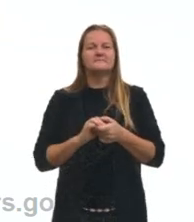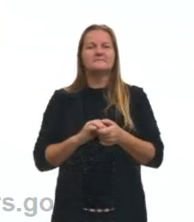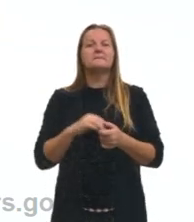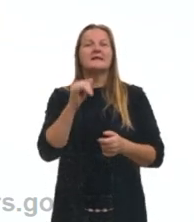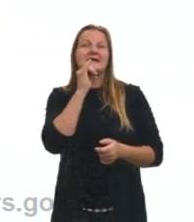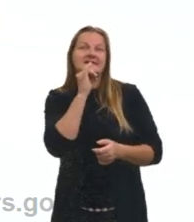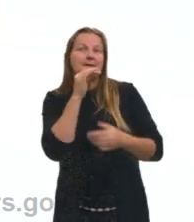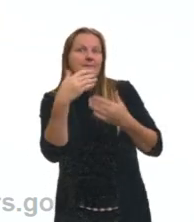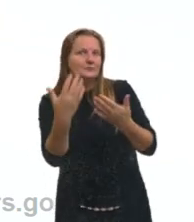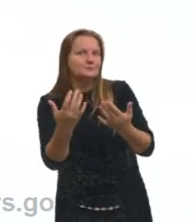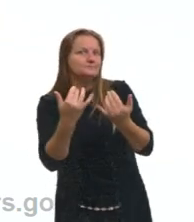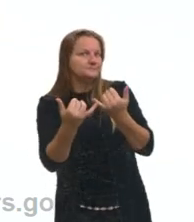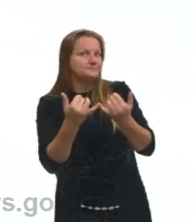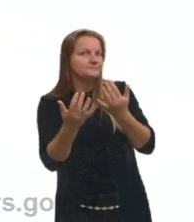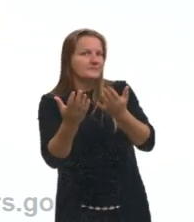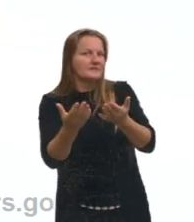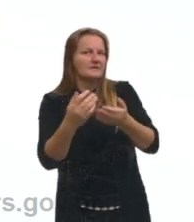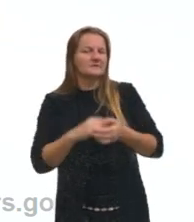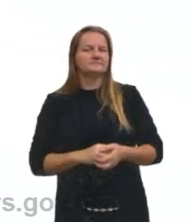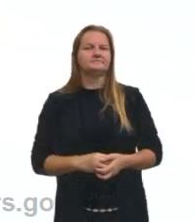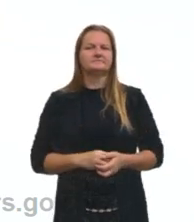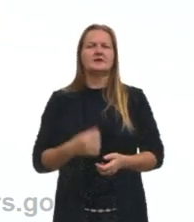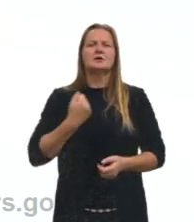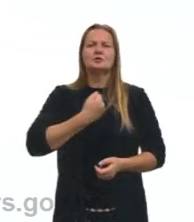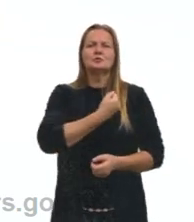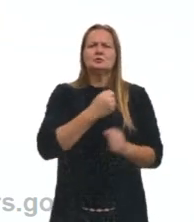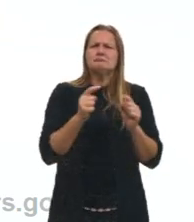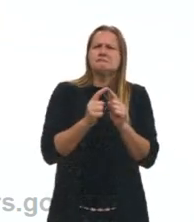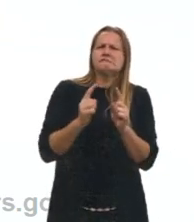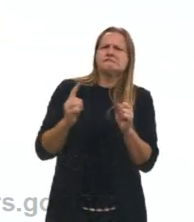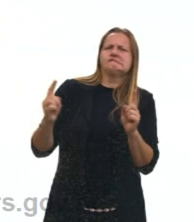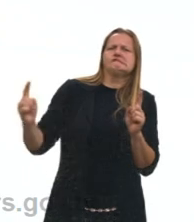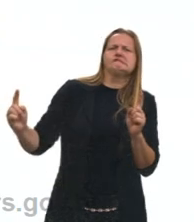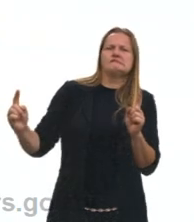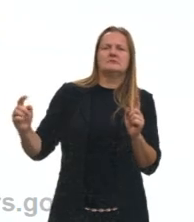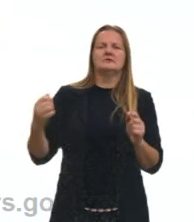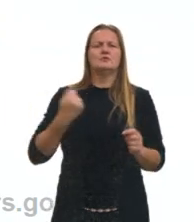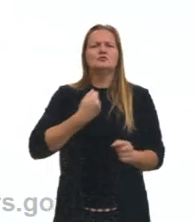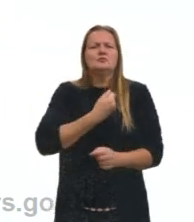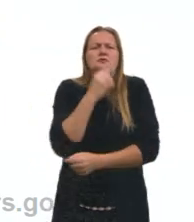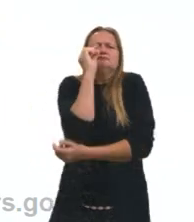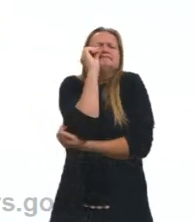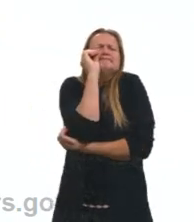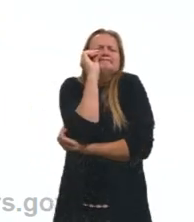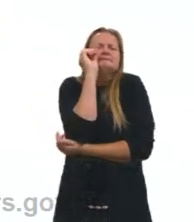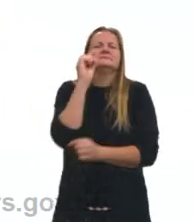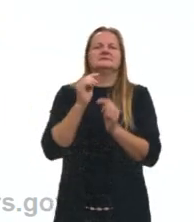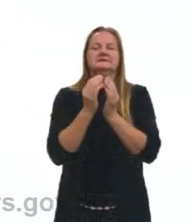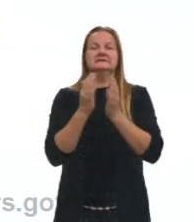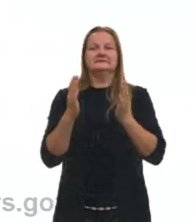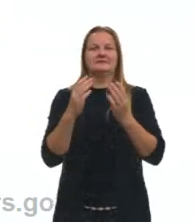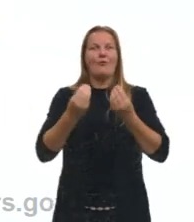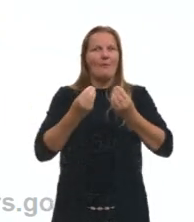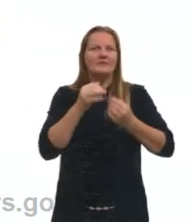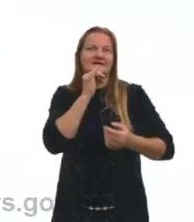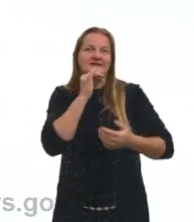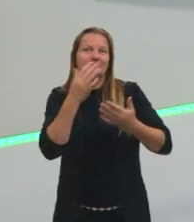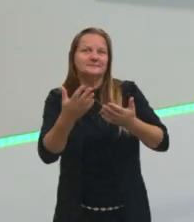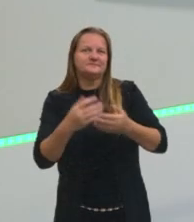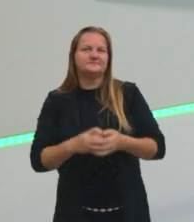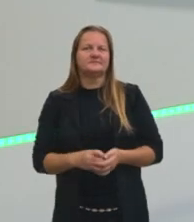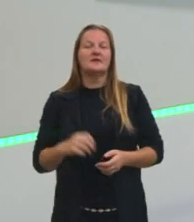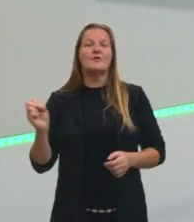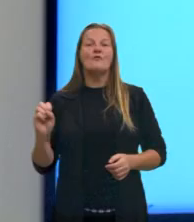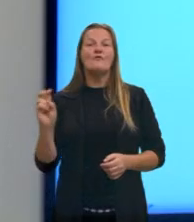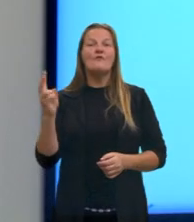científicos para vocês entenderem O que que a gente tá falando em números muito grandes e números muito pequenos por exemplo o